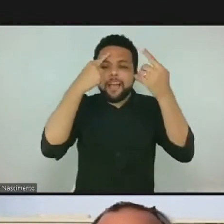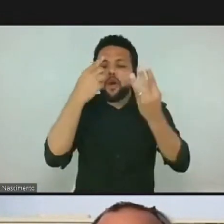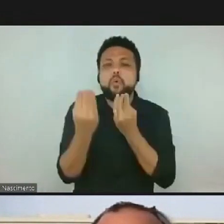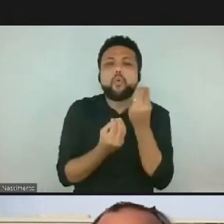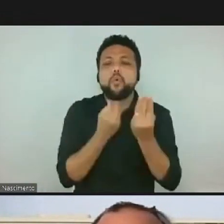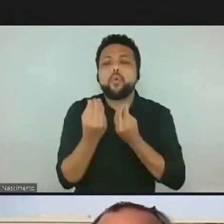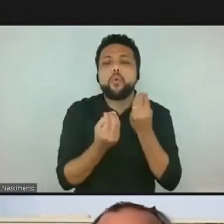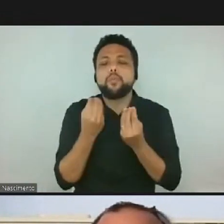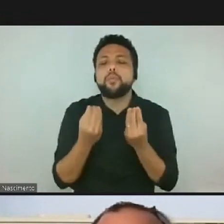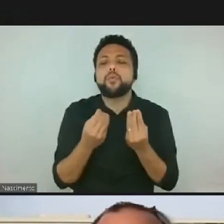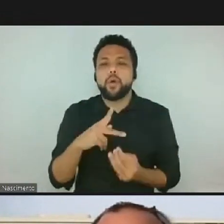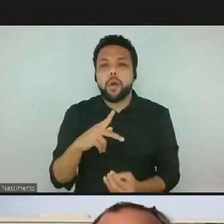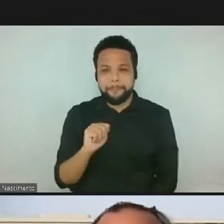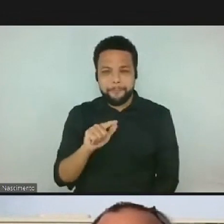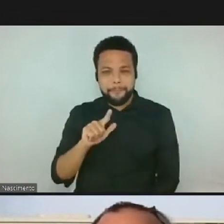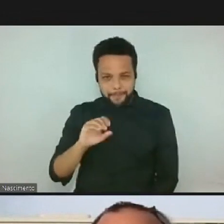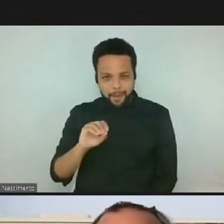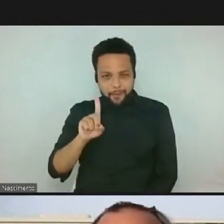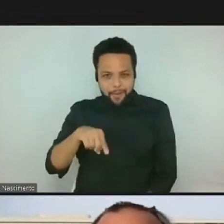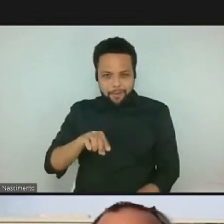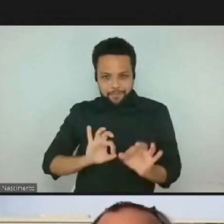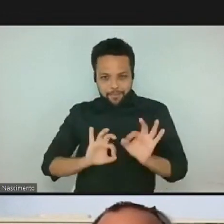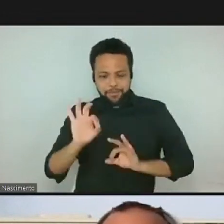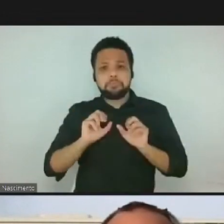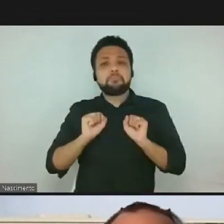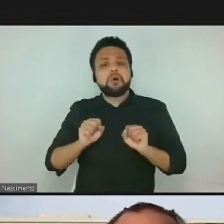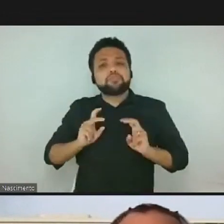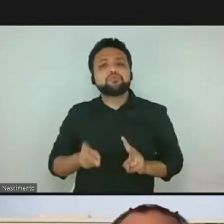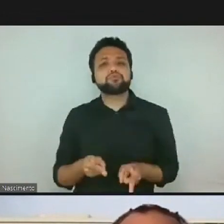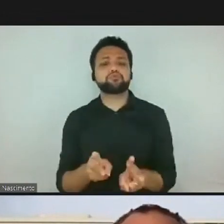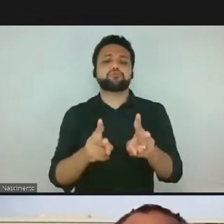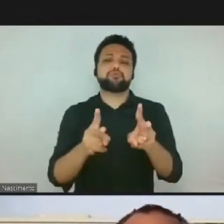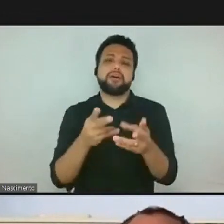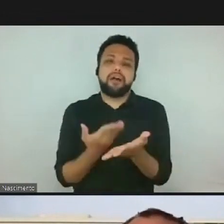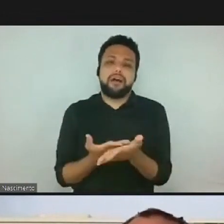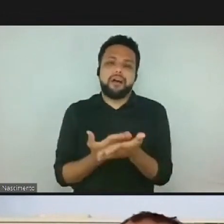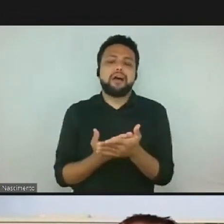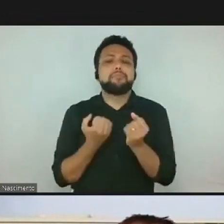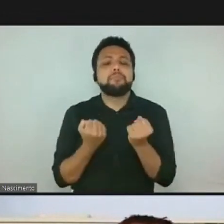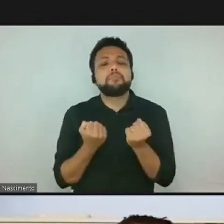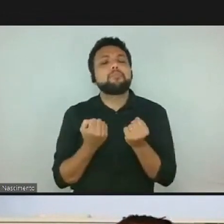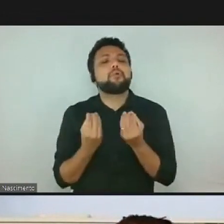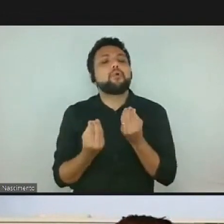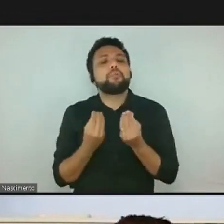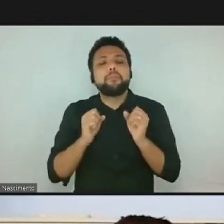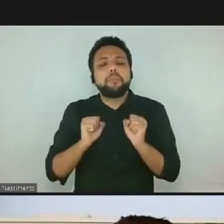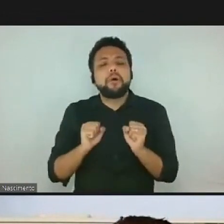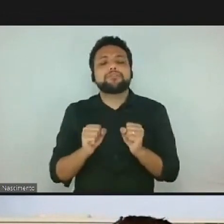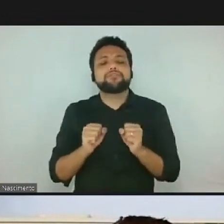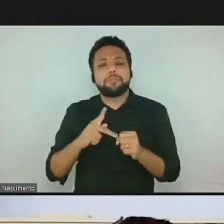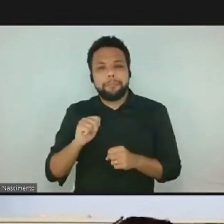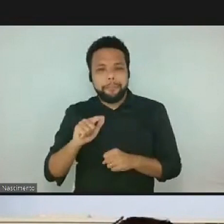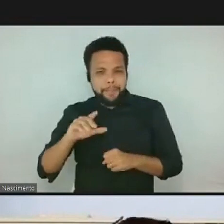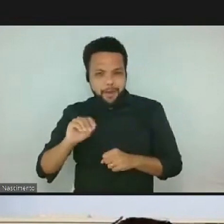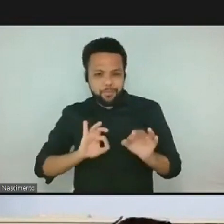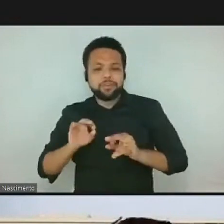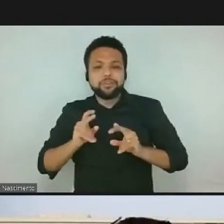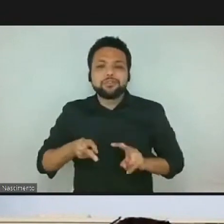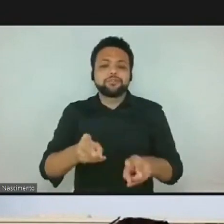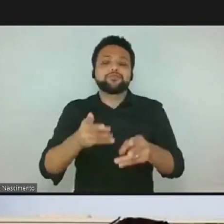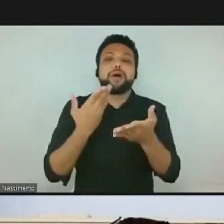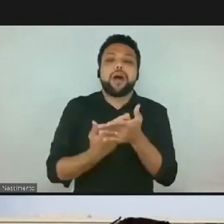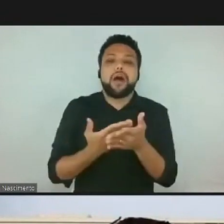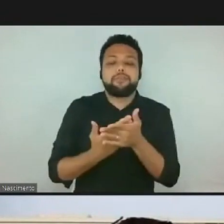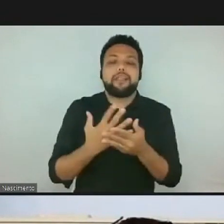o palco poderia dar continuidade ao seu trabalho, de que maneira as aulas de arte